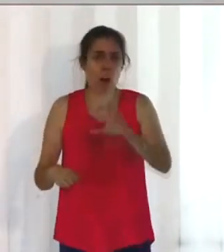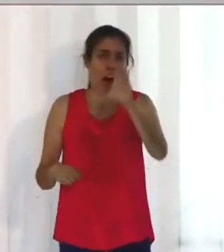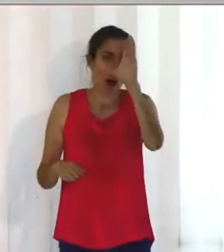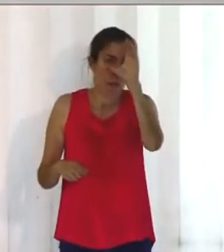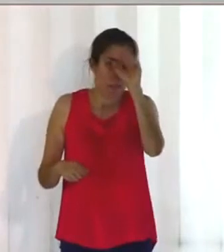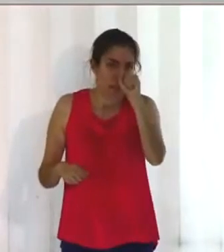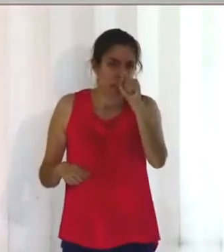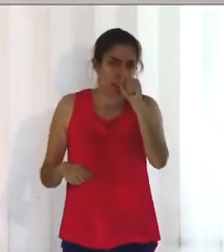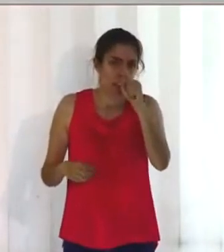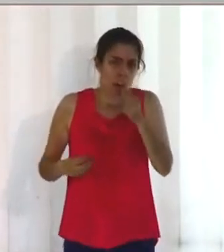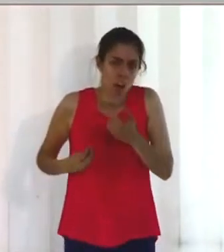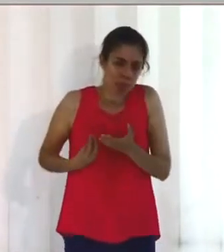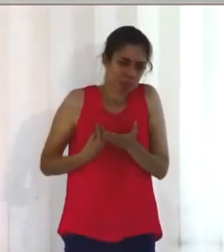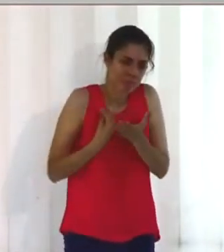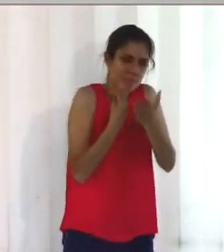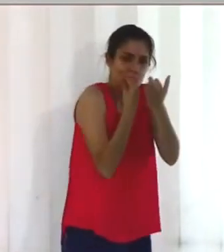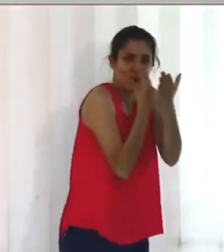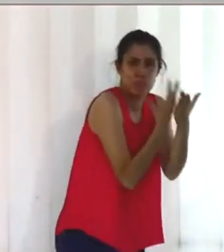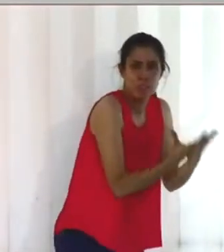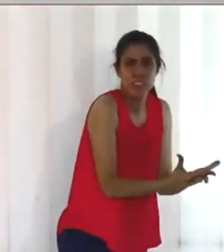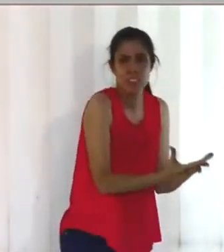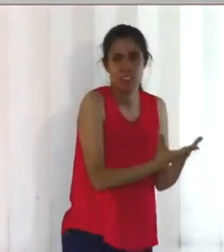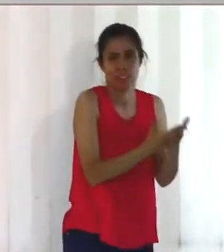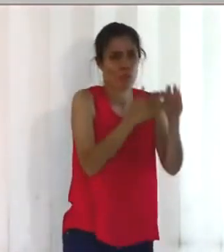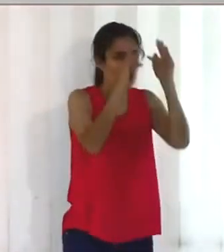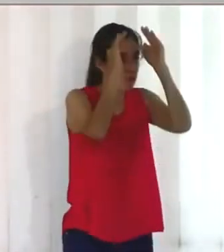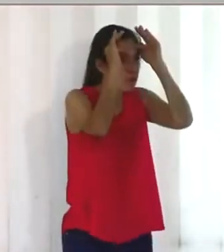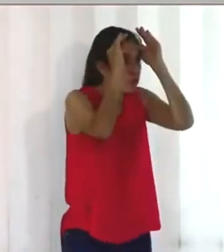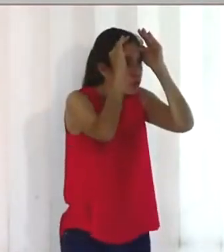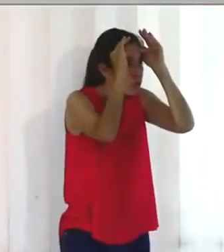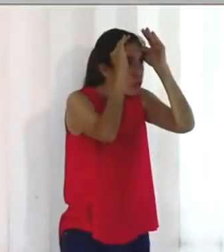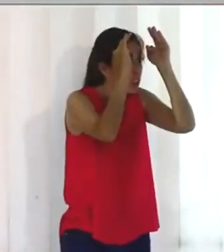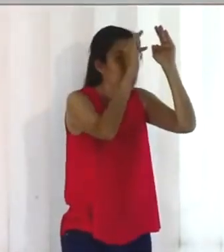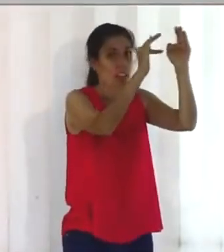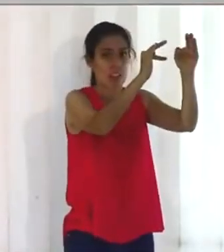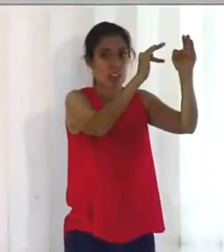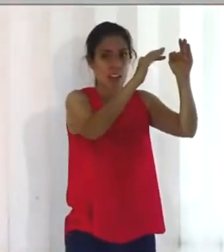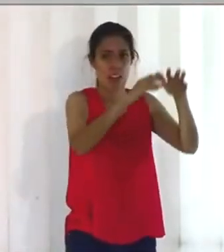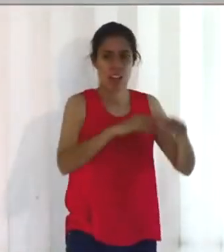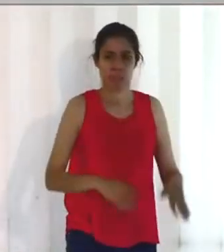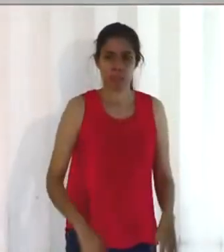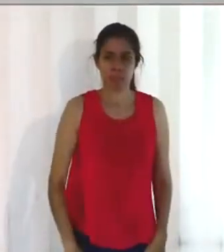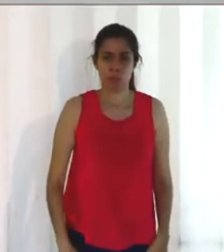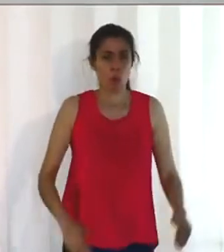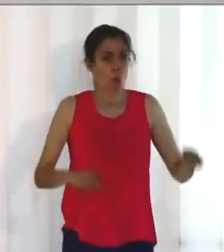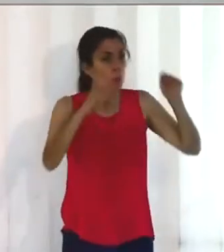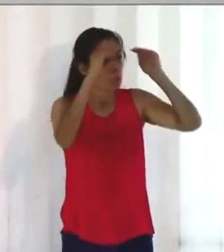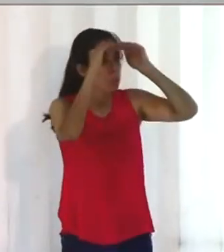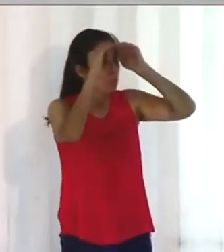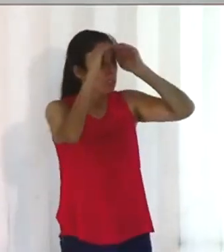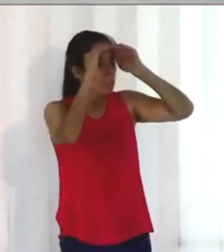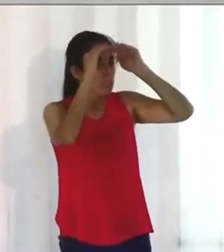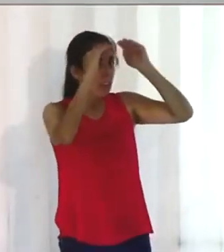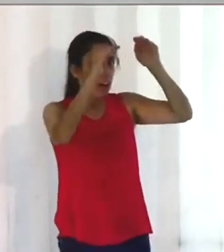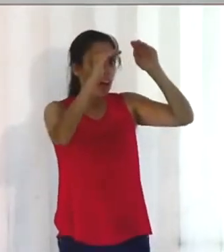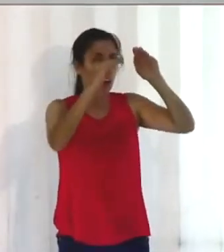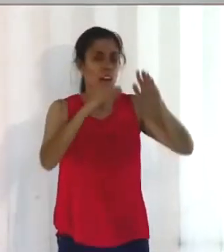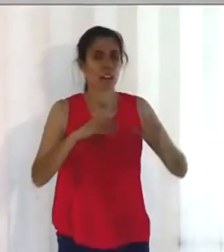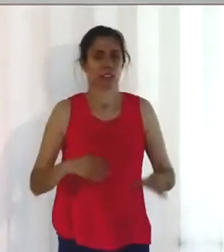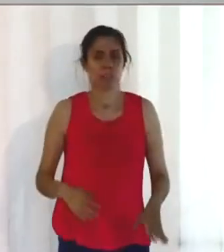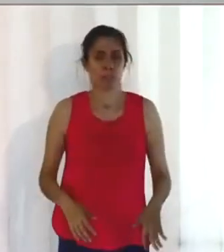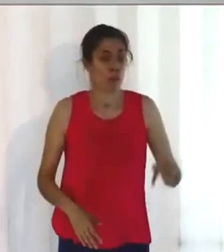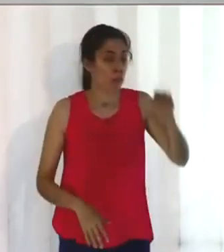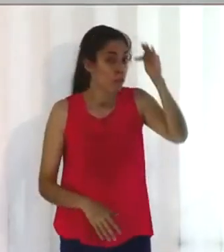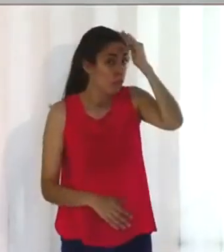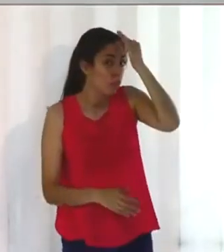encontrado em nós fidelidade? Tem encontrado em nós dependência segura? Tem encontrado em nós